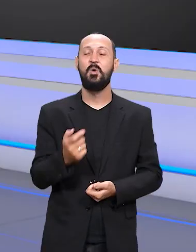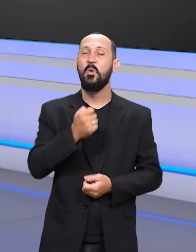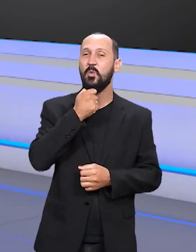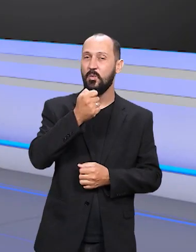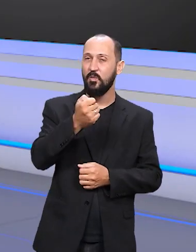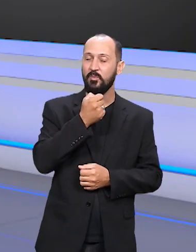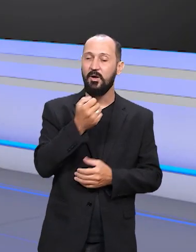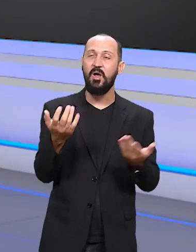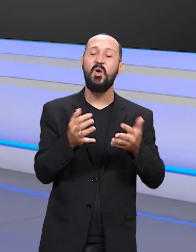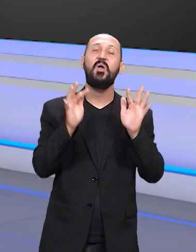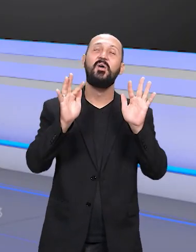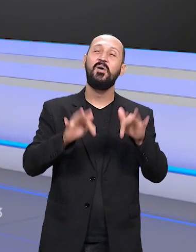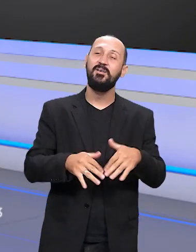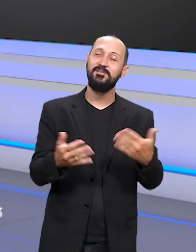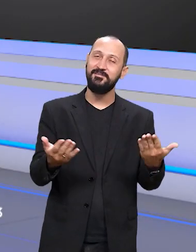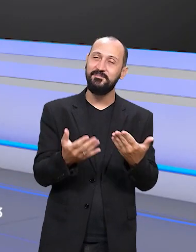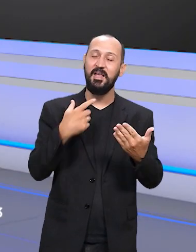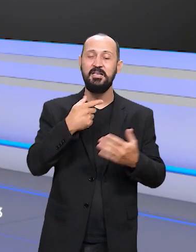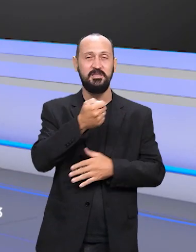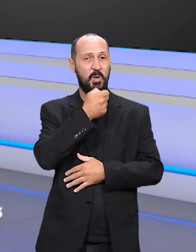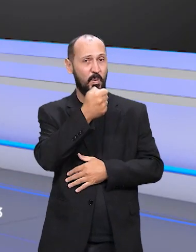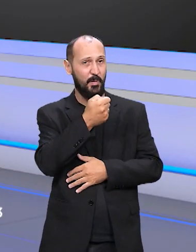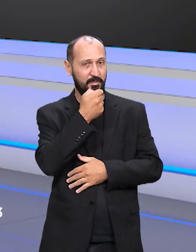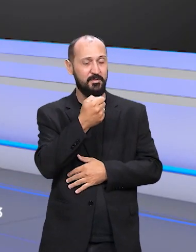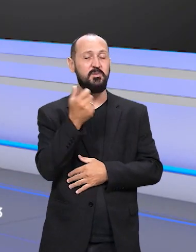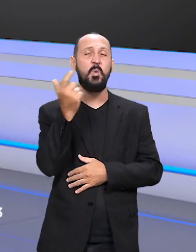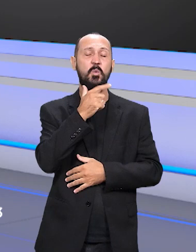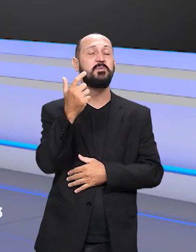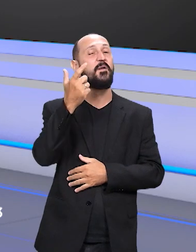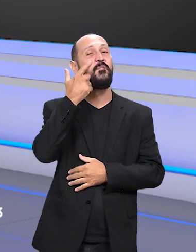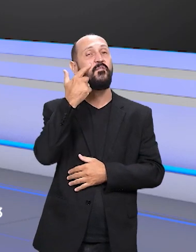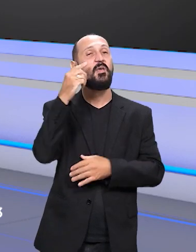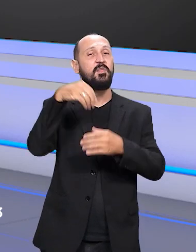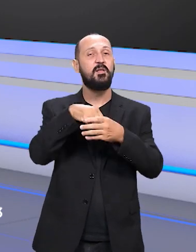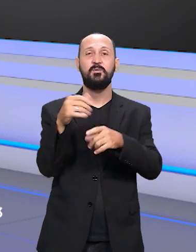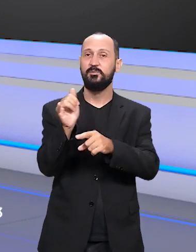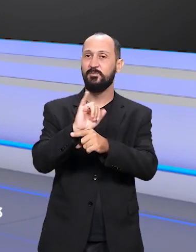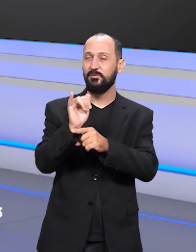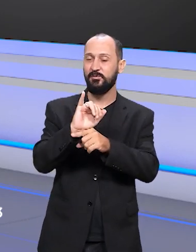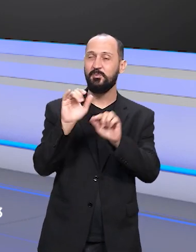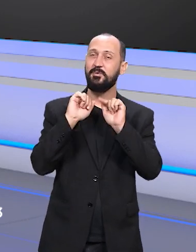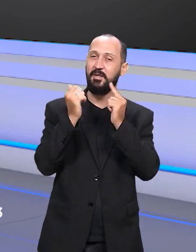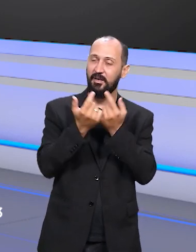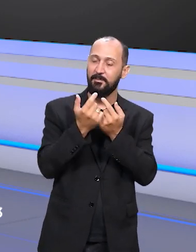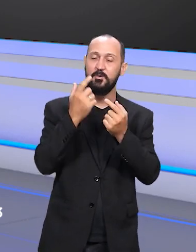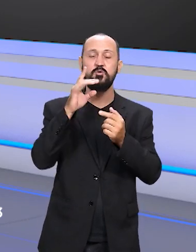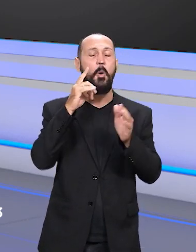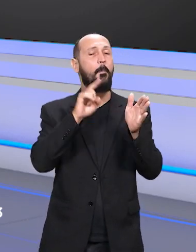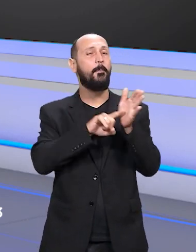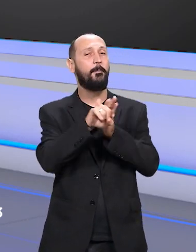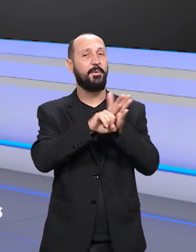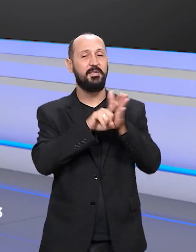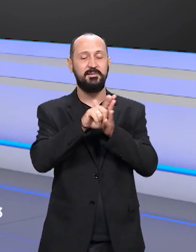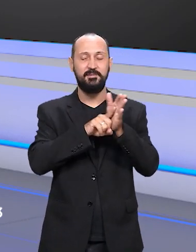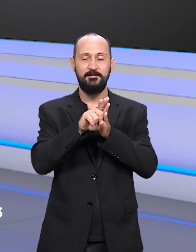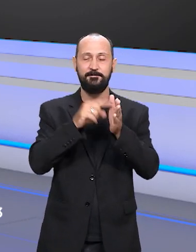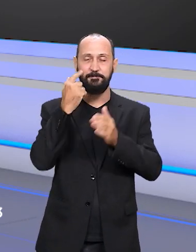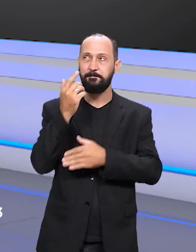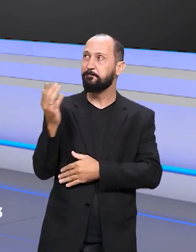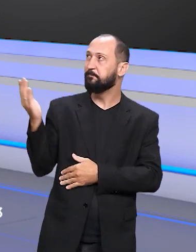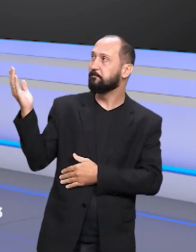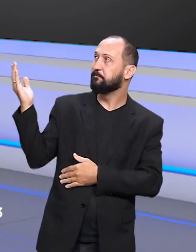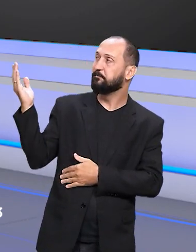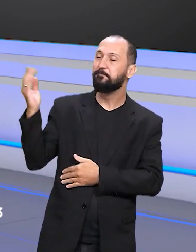O Jornal Parlamentar fica por aqui. Essas e outras reportagens você pode conferir no YouTube da Casa de Leis. Basta pesquisar